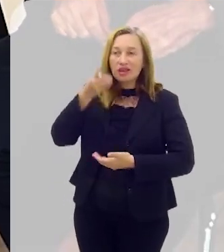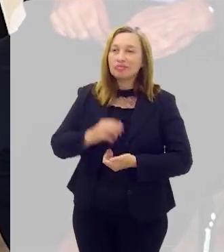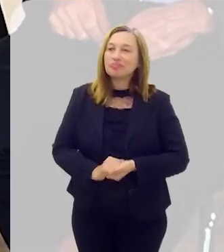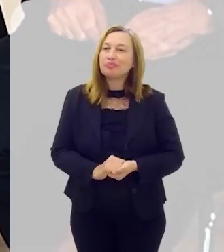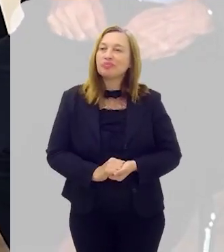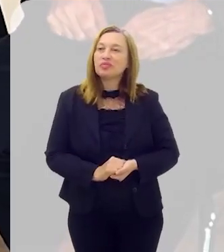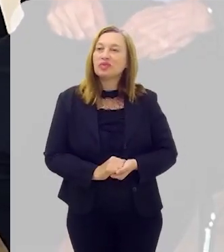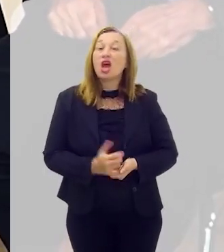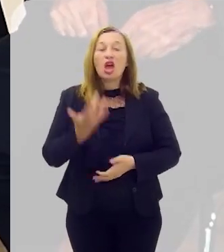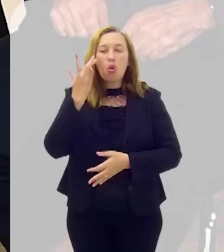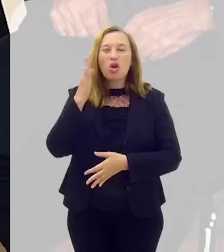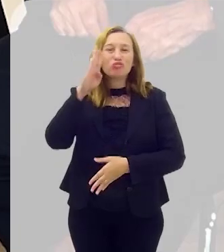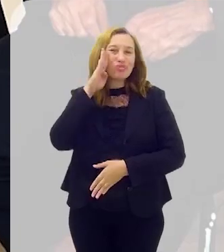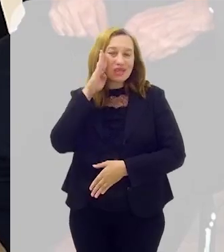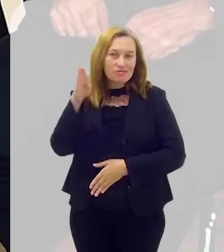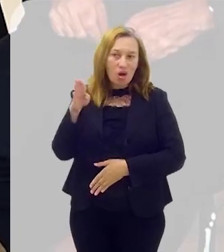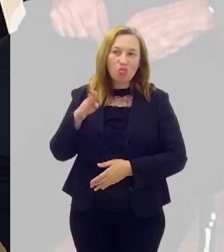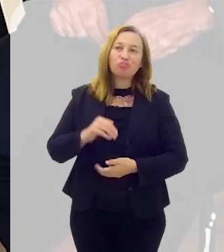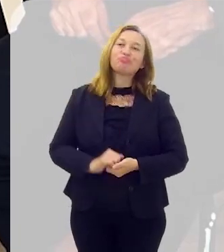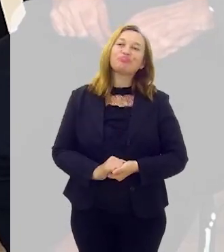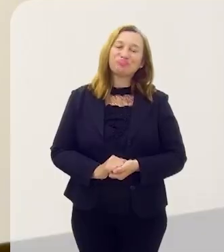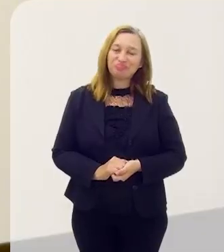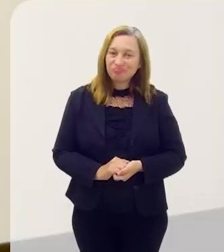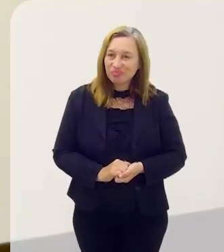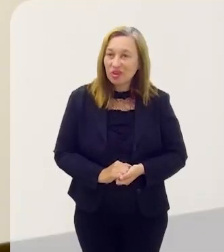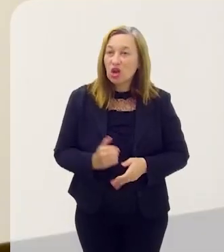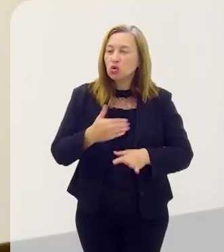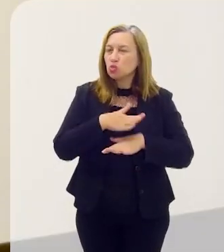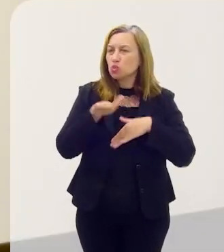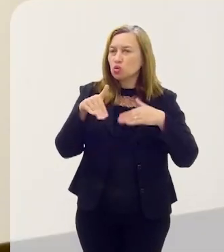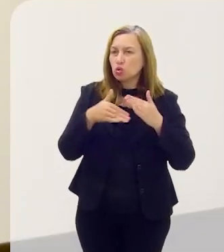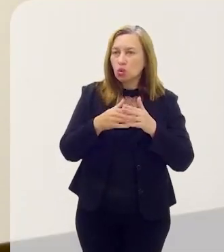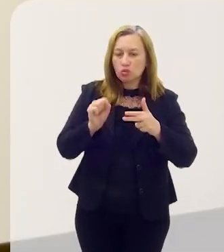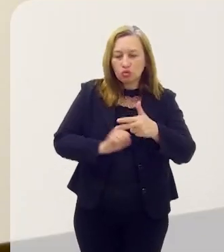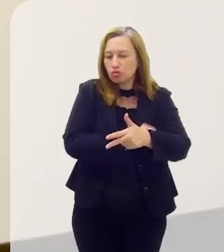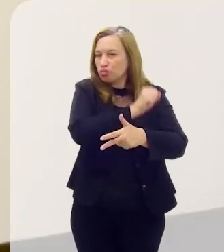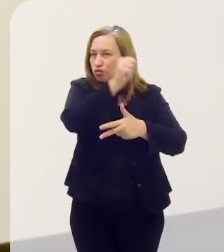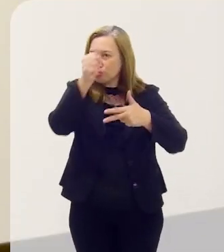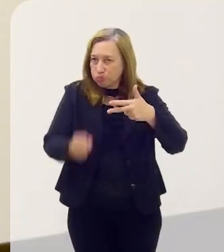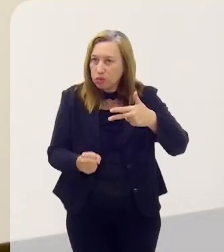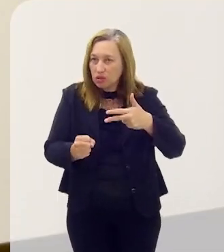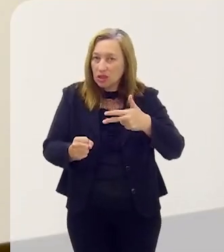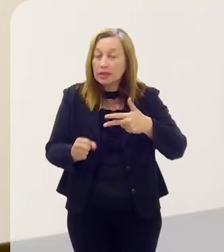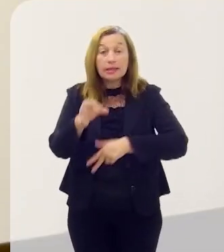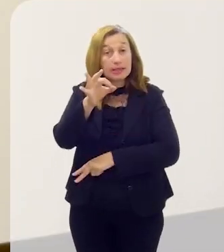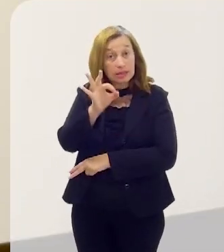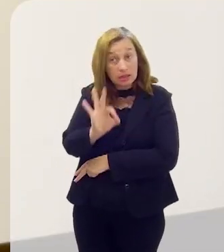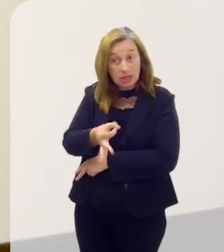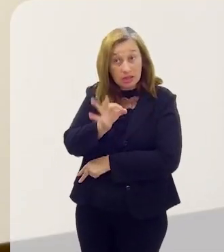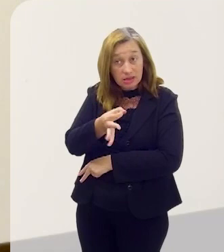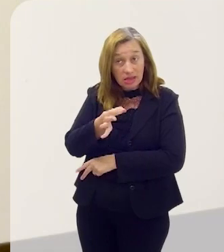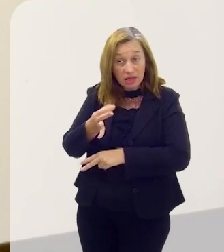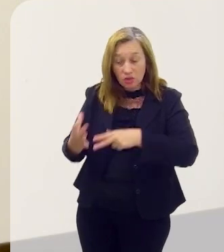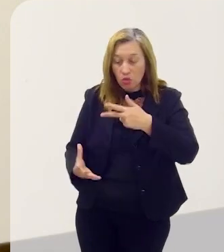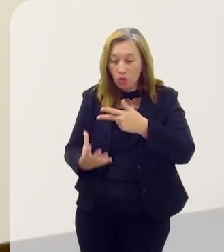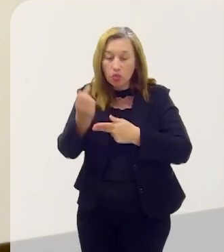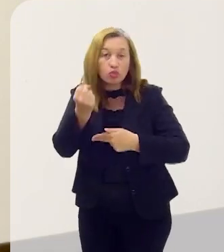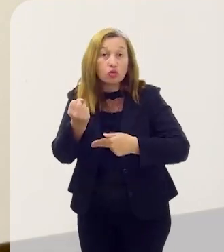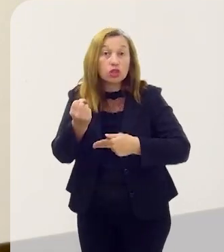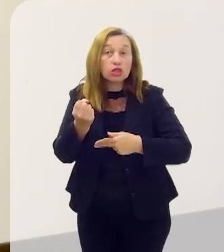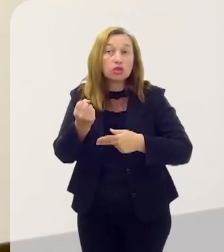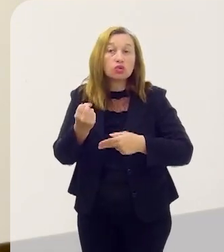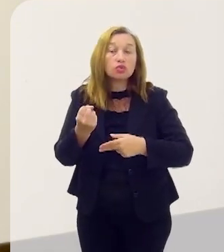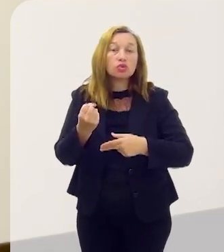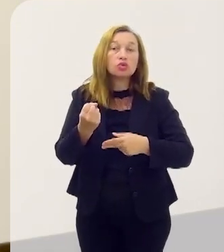deputado? Olha, eu acho fundamental que todos os poderes estejam, de fato, irmanados,